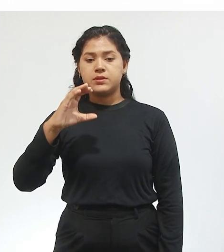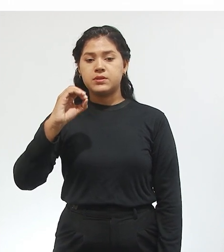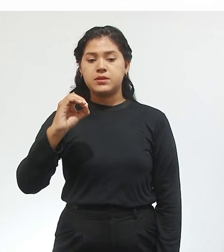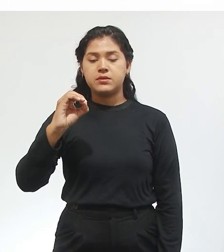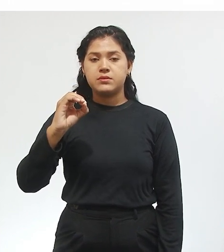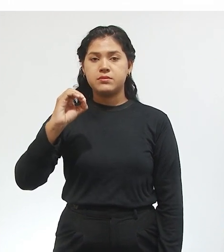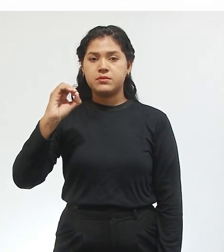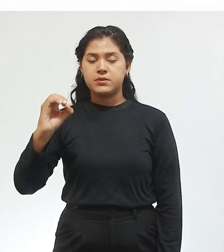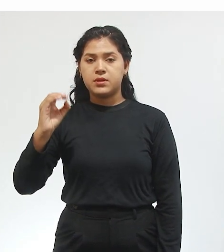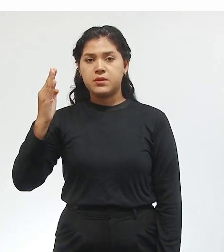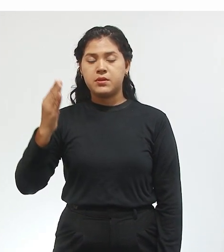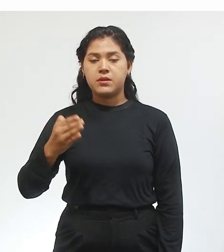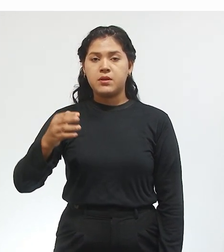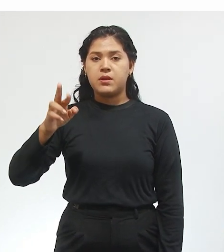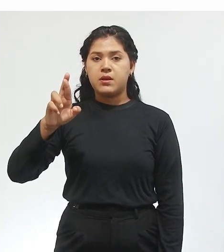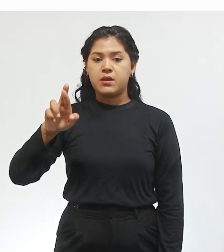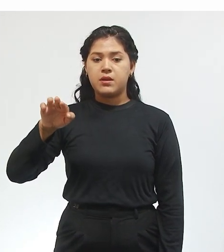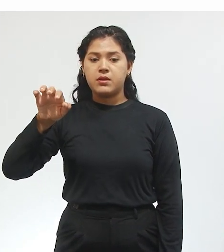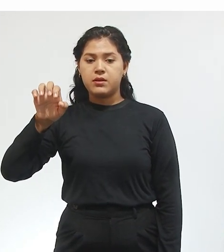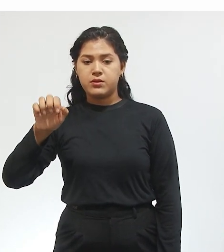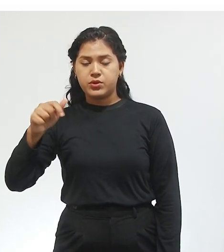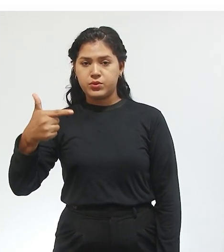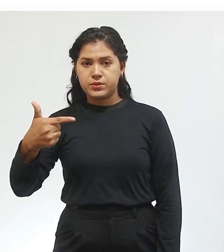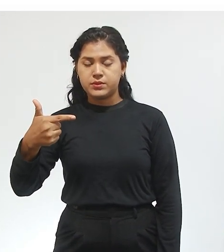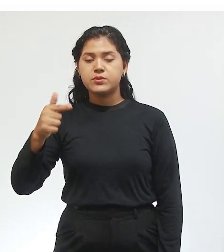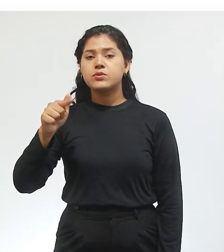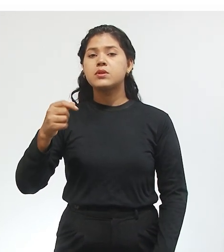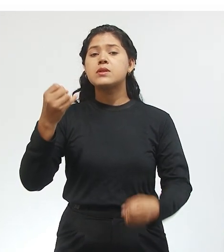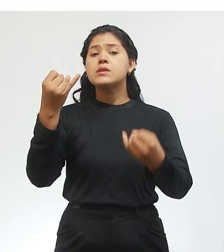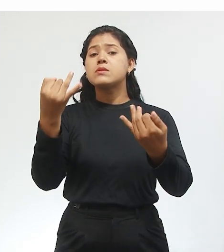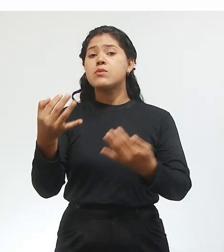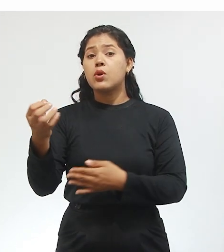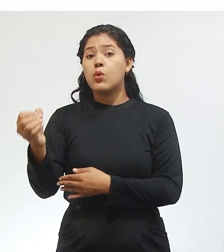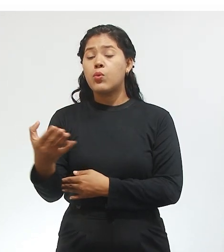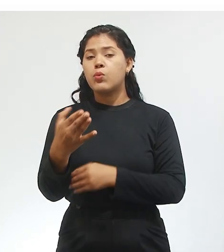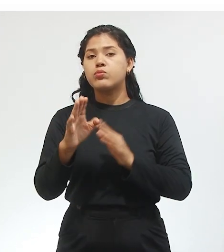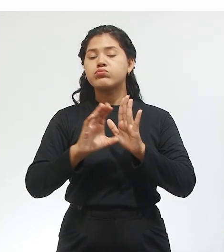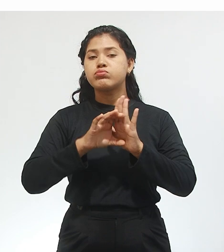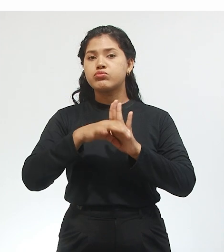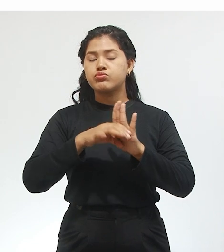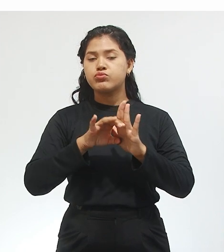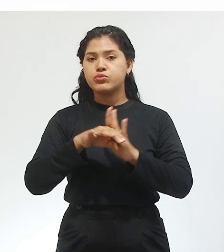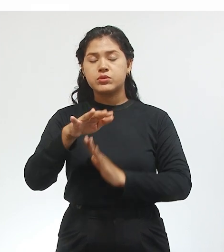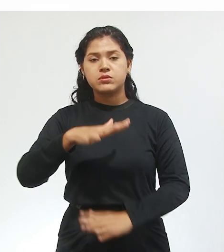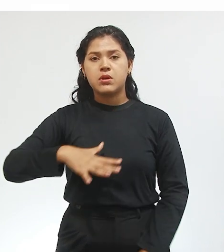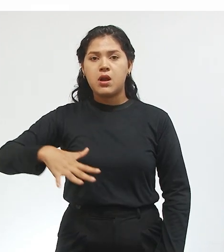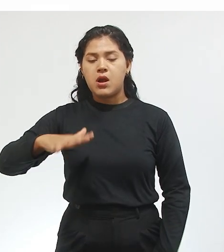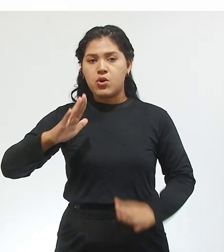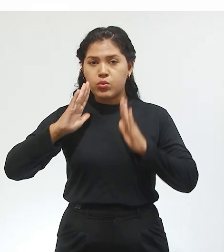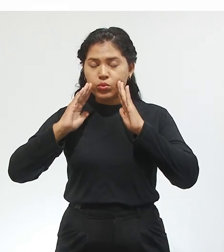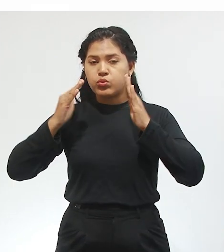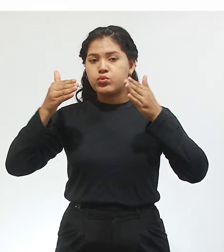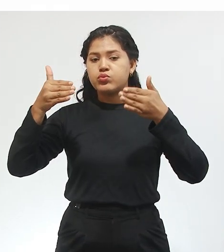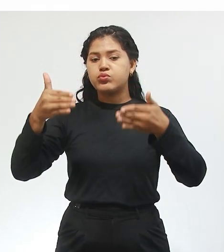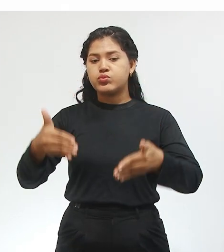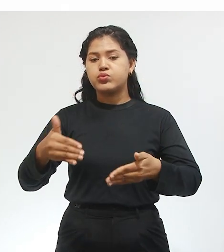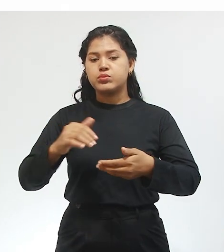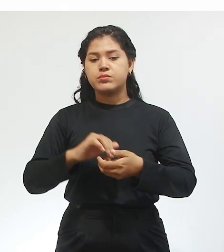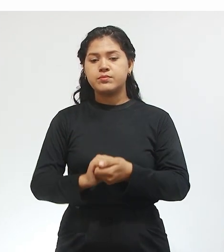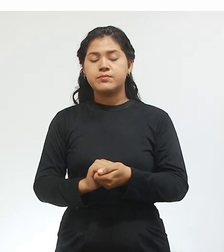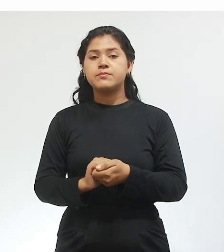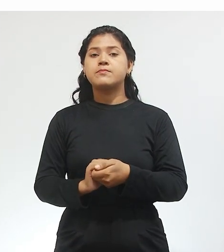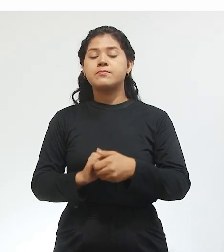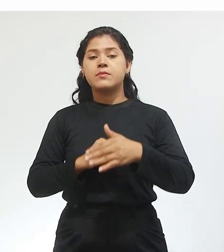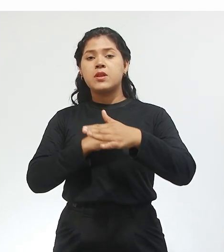R2. Nos trouxe um novo conceito também de Hacienda, né, de campo de aplicação, que seria aqui, ó,